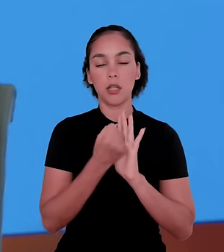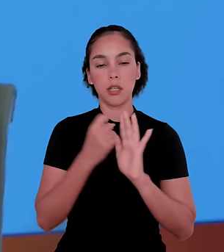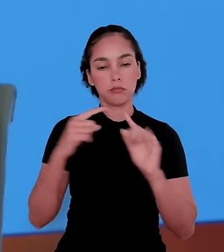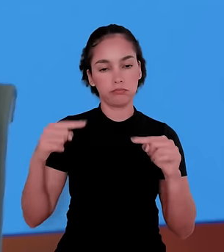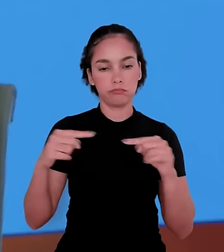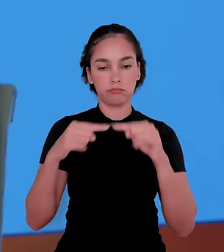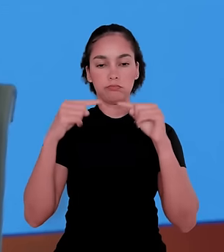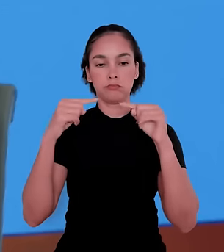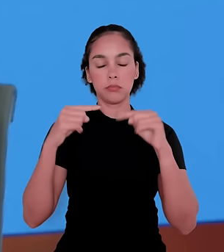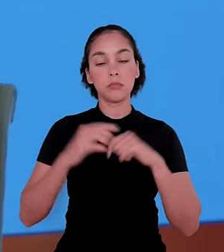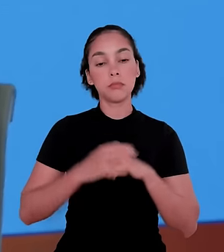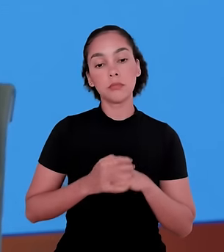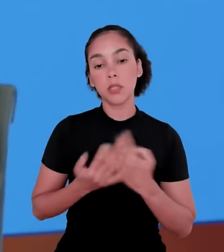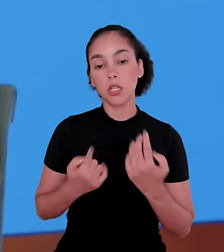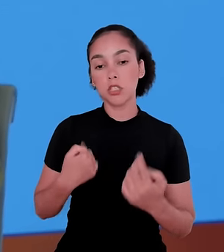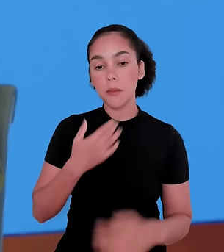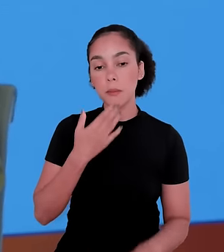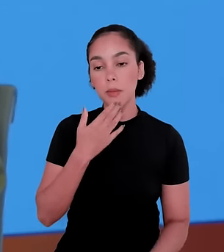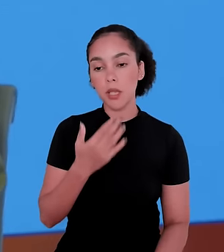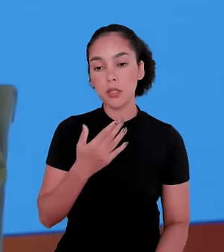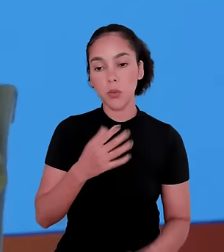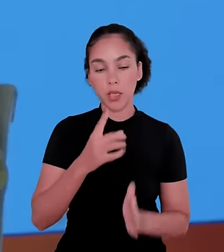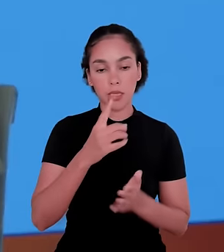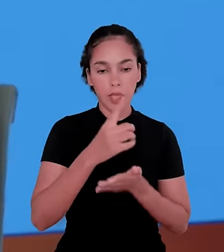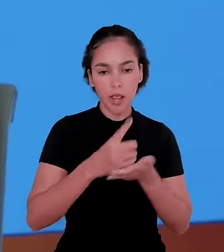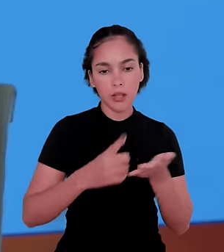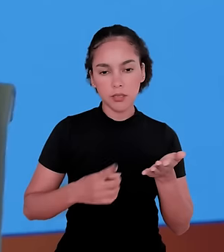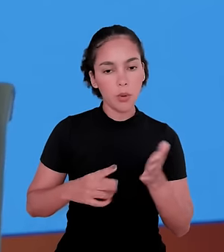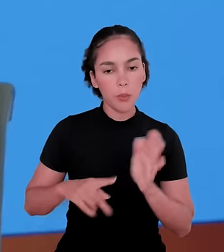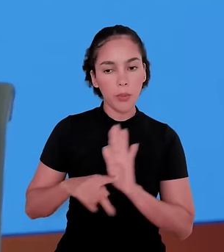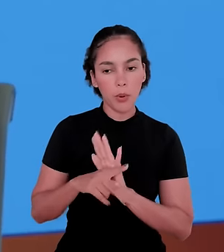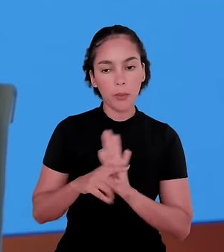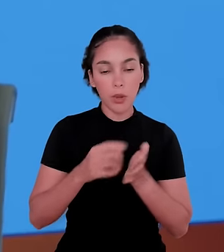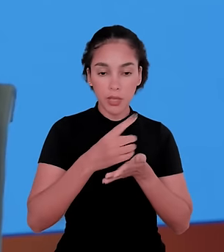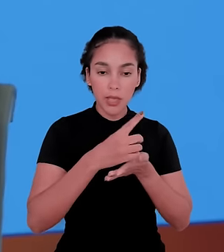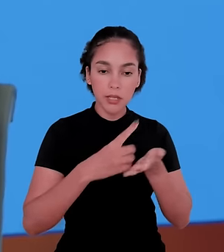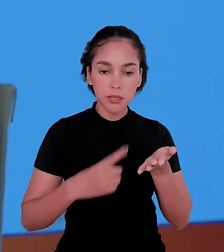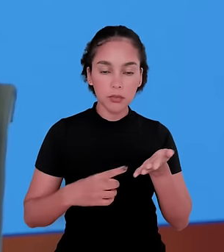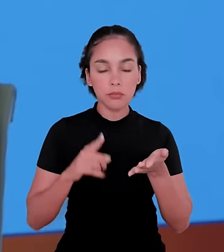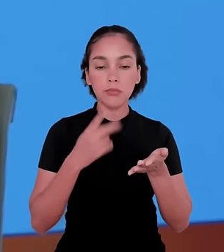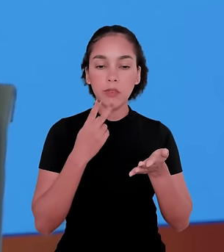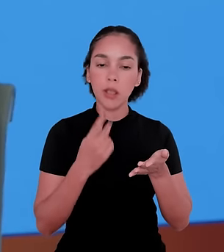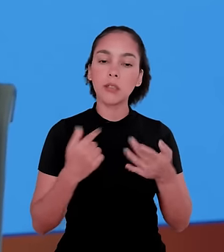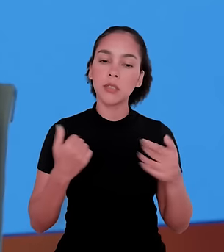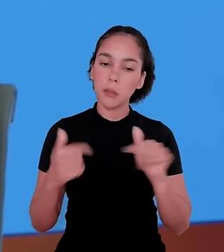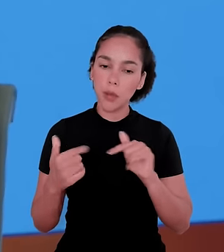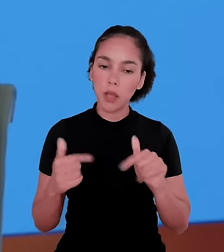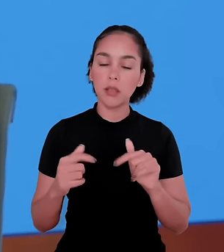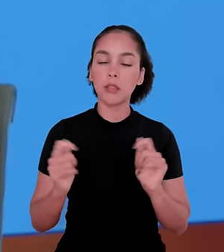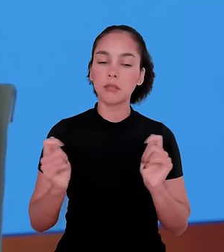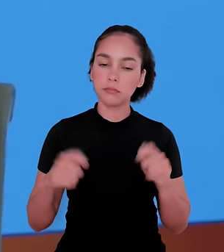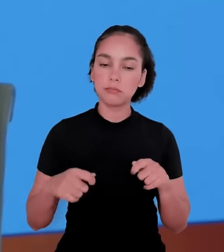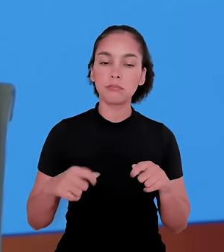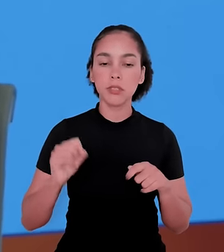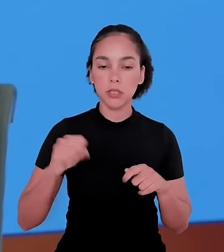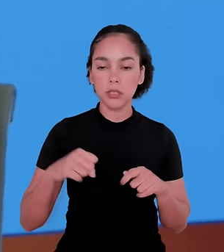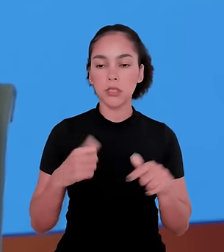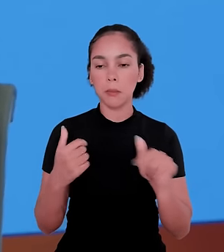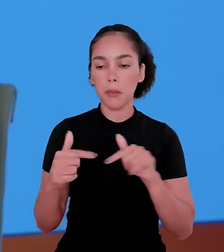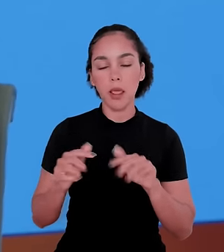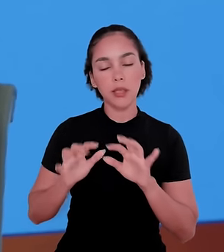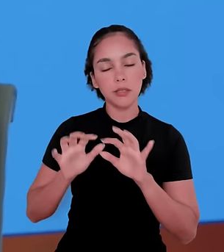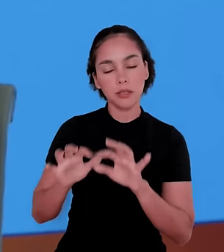aquilo então a gente pede uma declaração própria é só um Tic para dizer que você trabalha ou tem vai trabalhar naquela